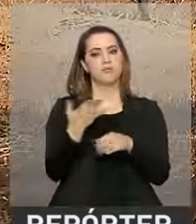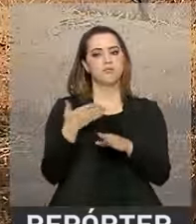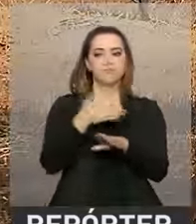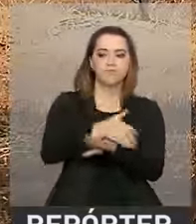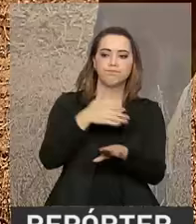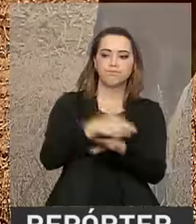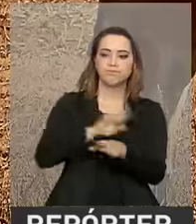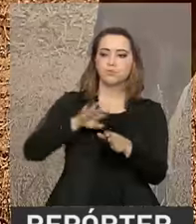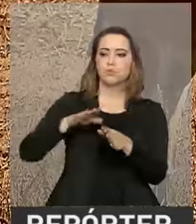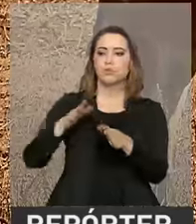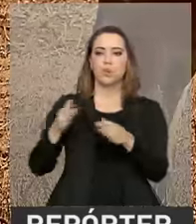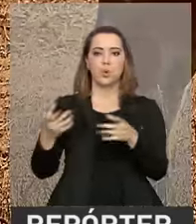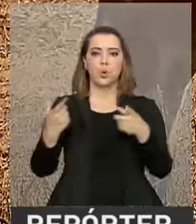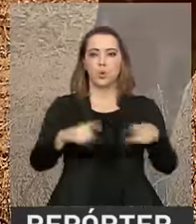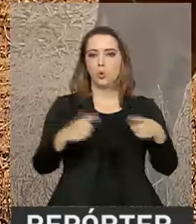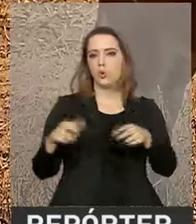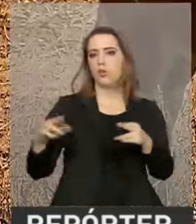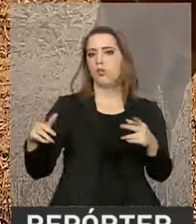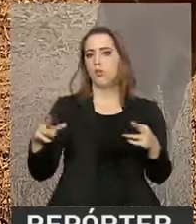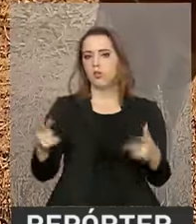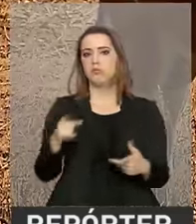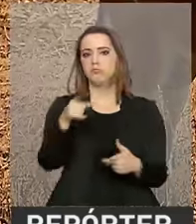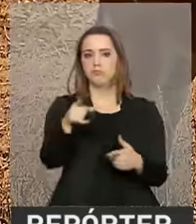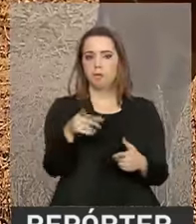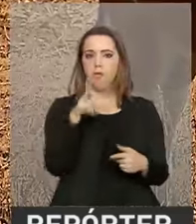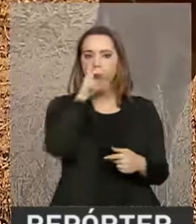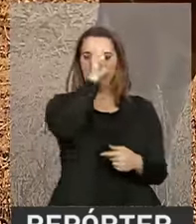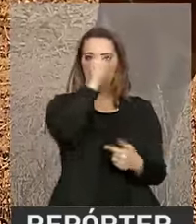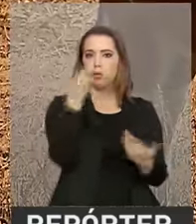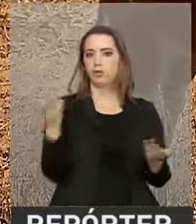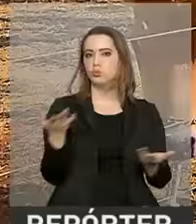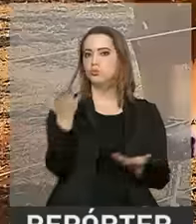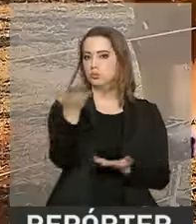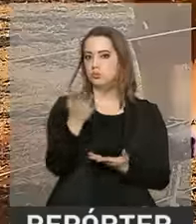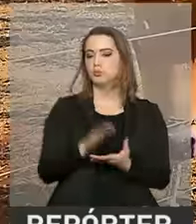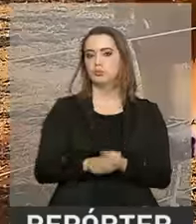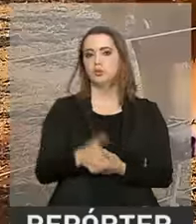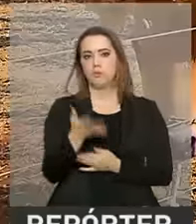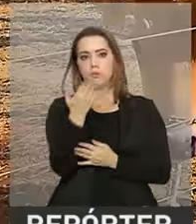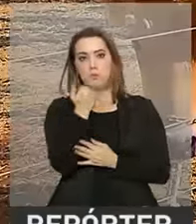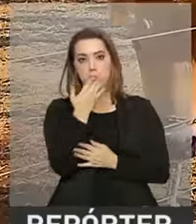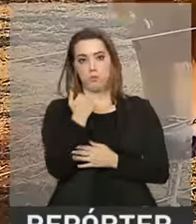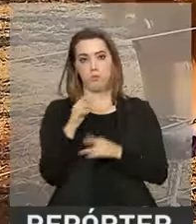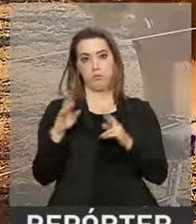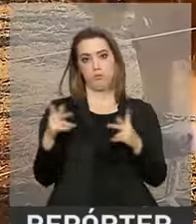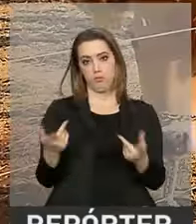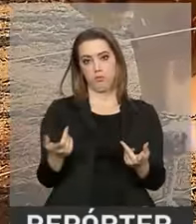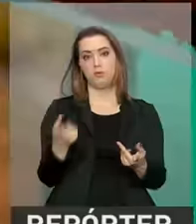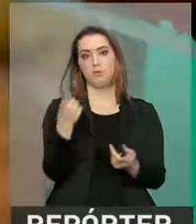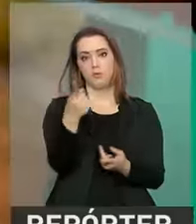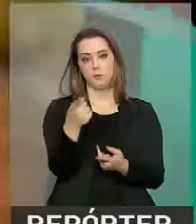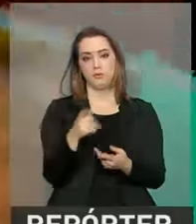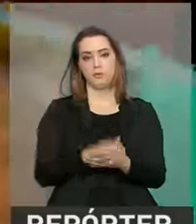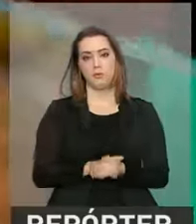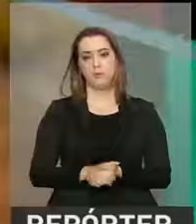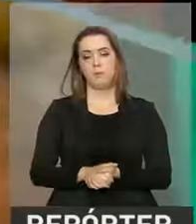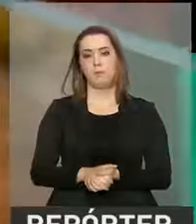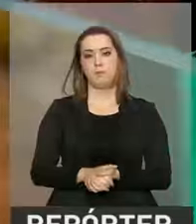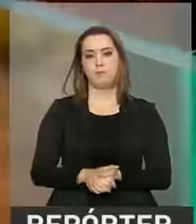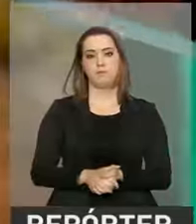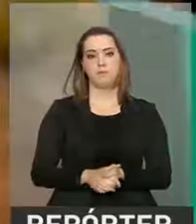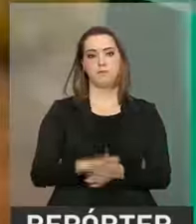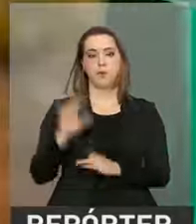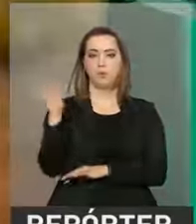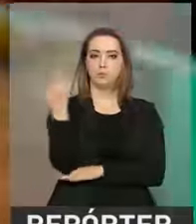diversos ambientes, eh rusticidade, eh eh alimentação diversificada. Já o banco de